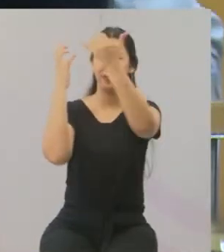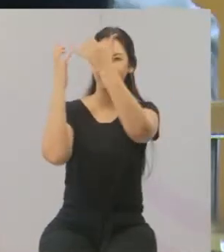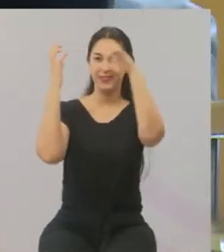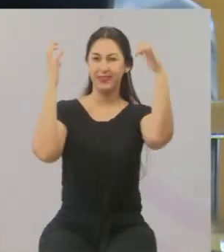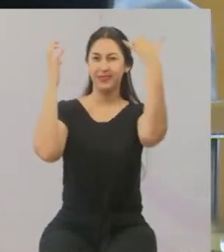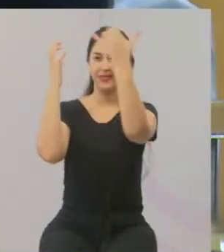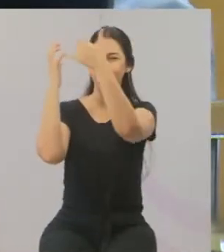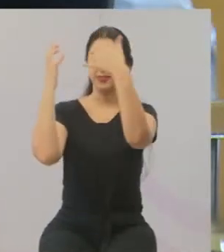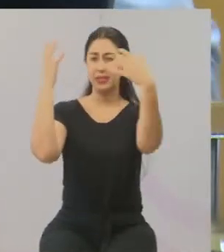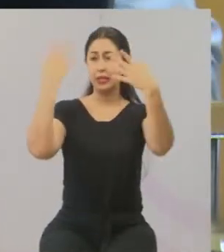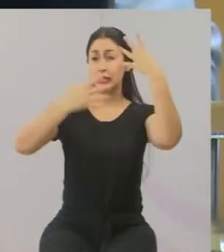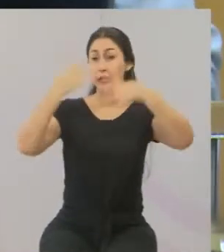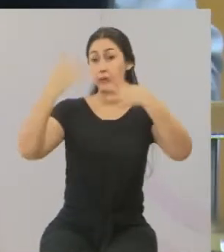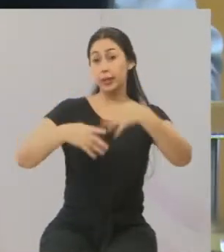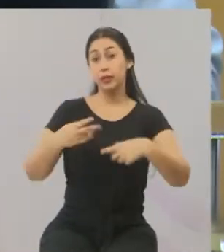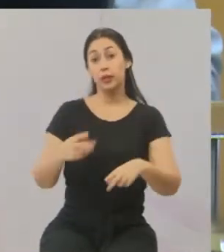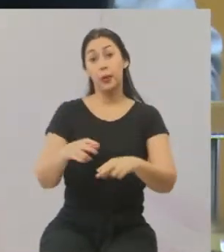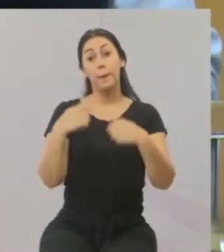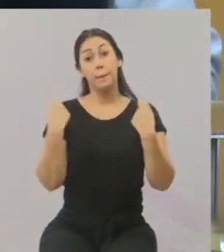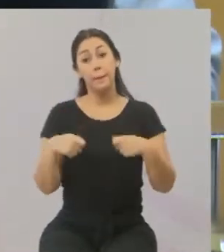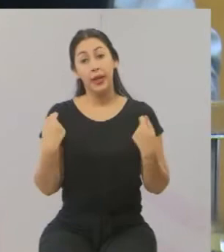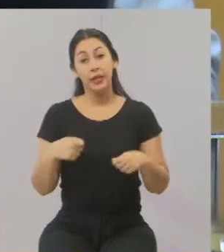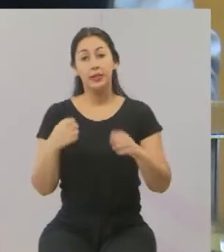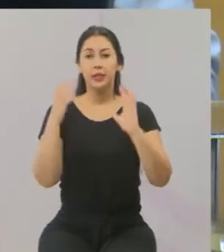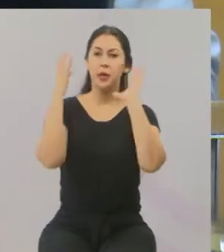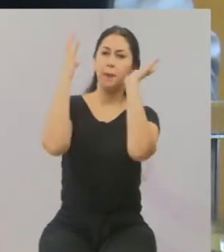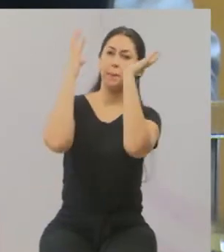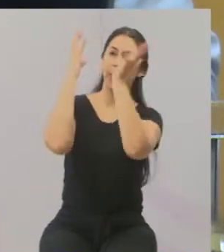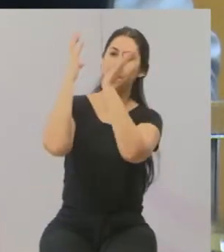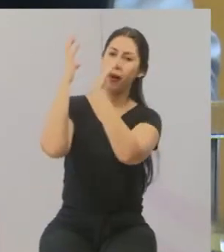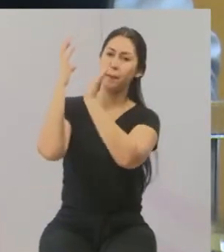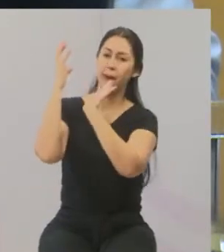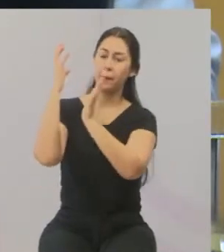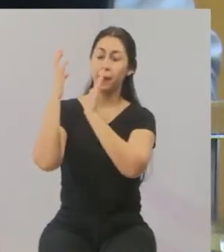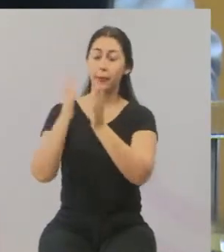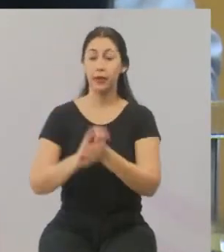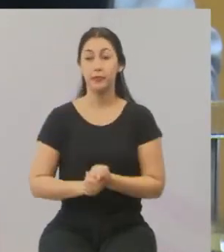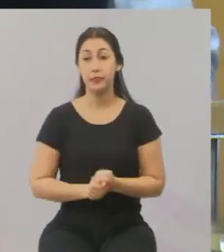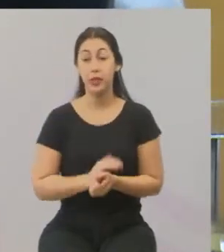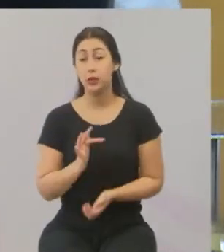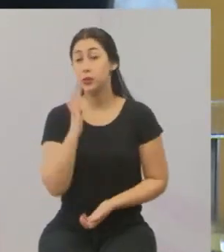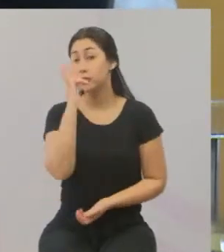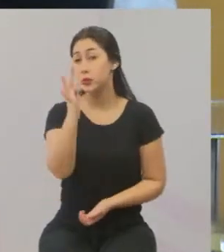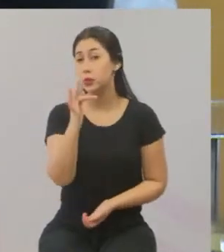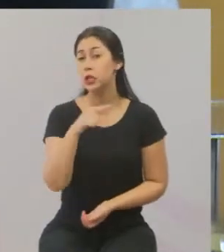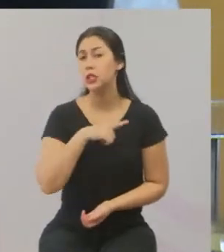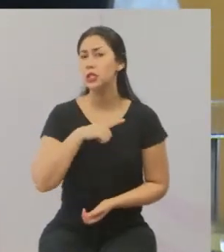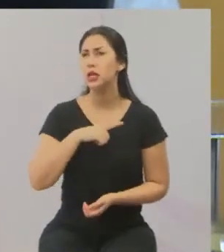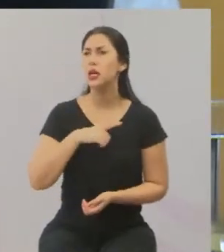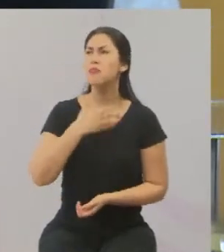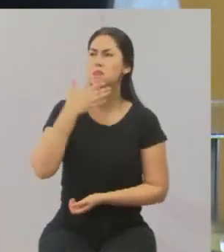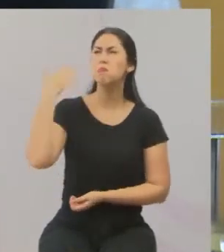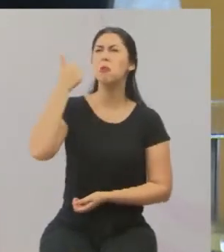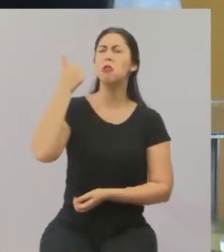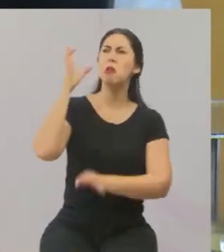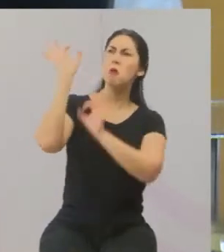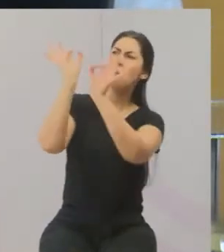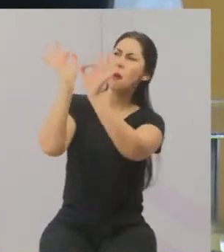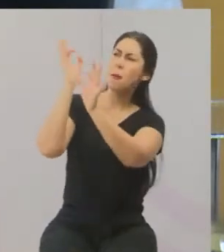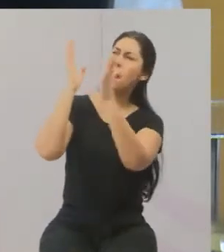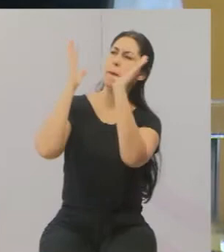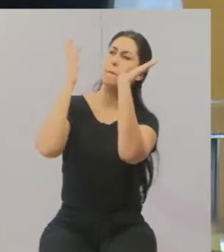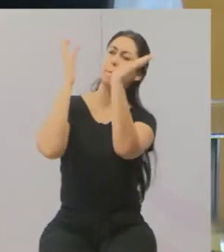elétrica, necessitando urgentemente de poda de segurança, para que, posteriormente, seja realizada uma poda maior na